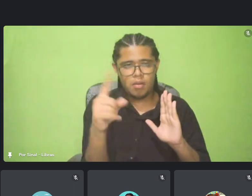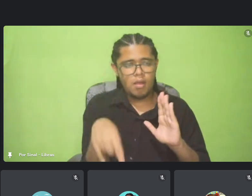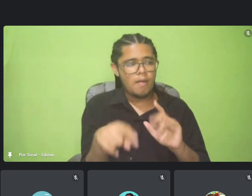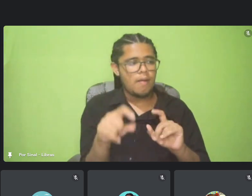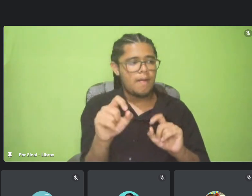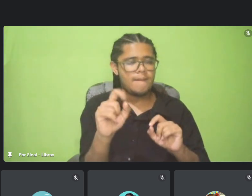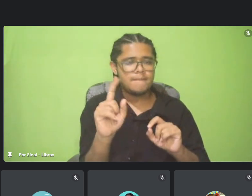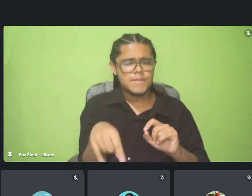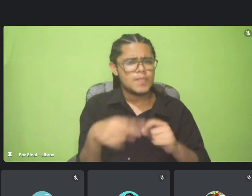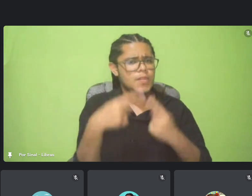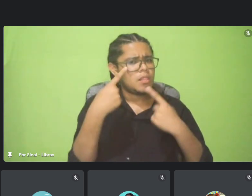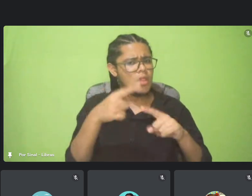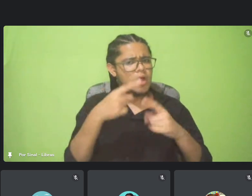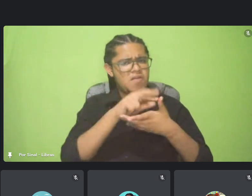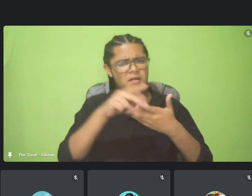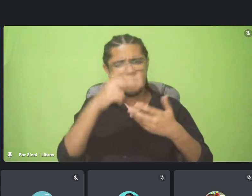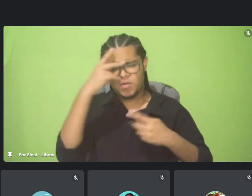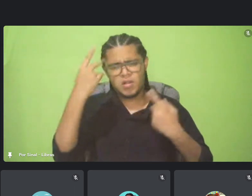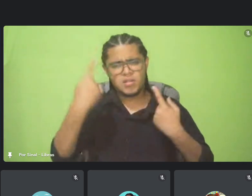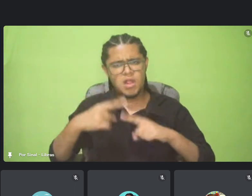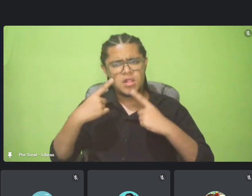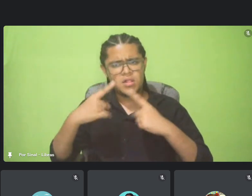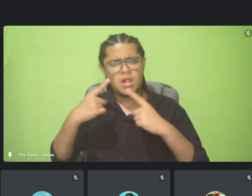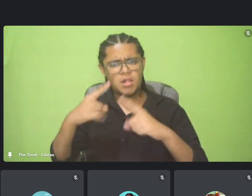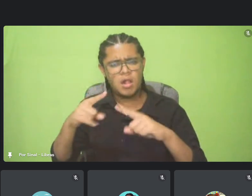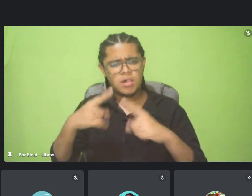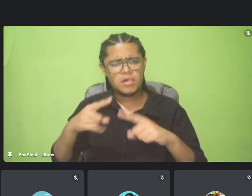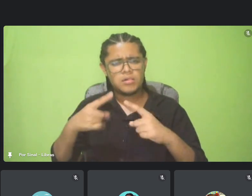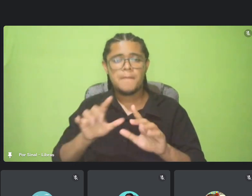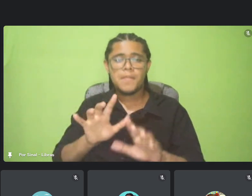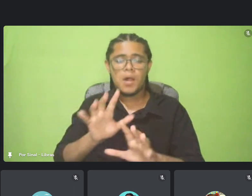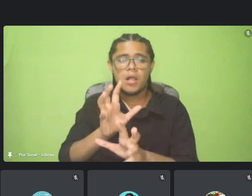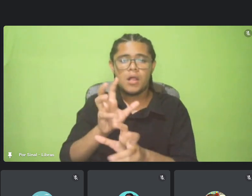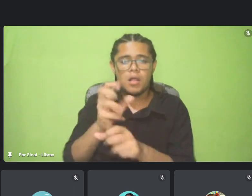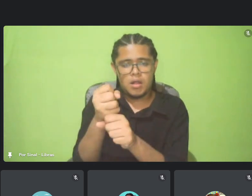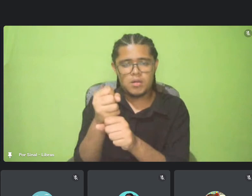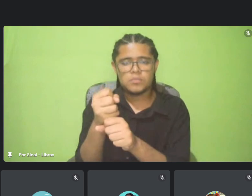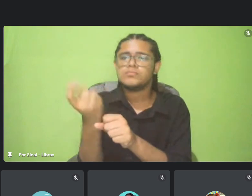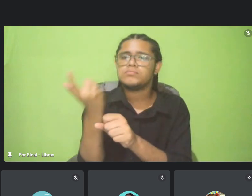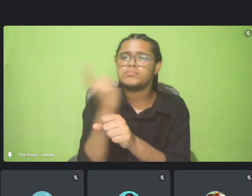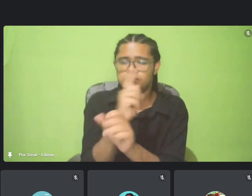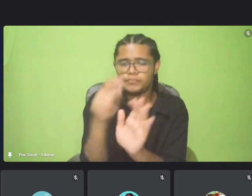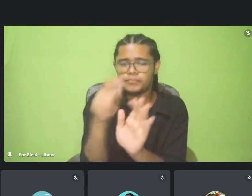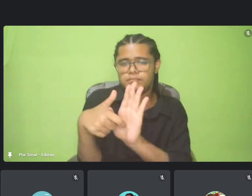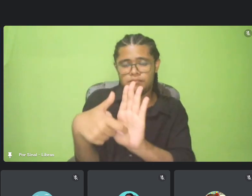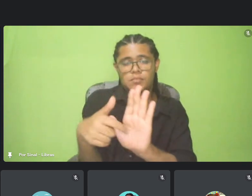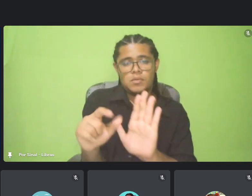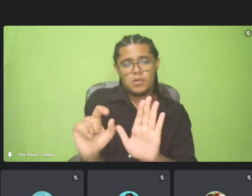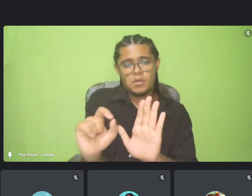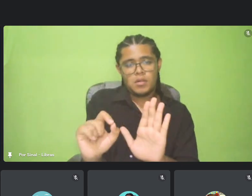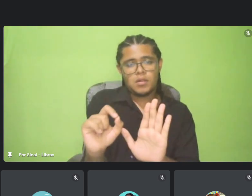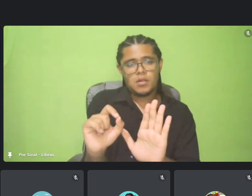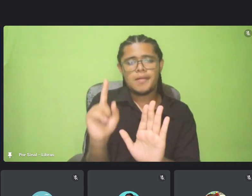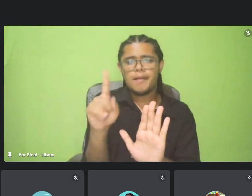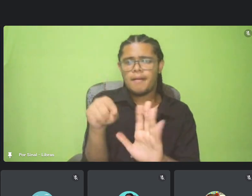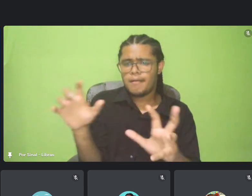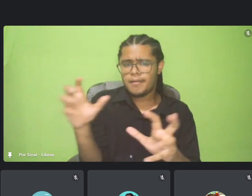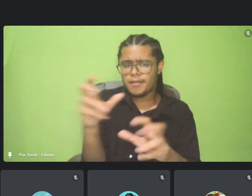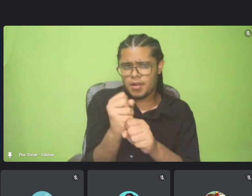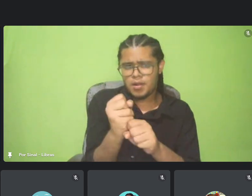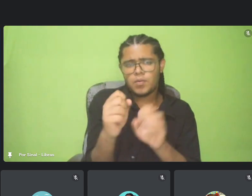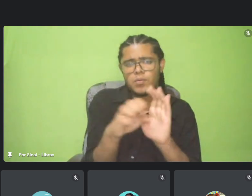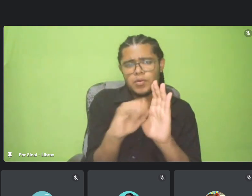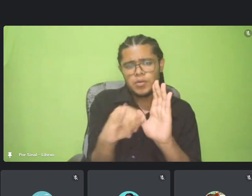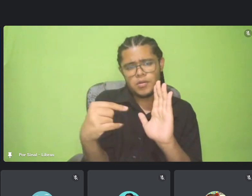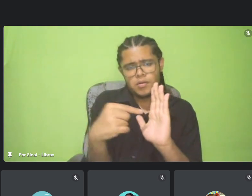questionamento, mas quando o resultado saiu, ele teve uma... o resultado do edital teve